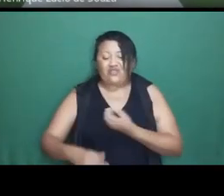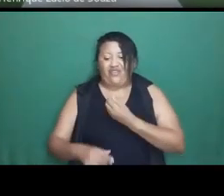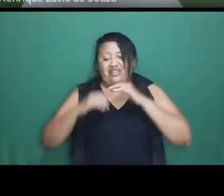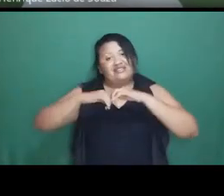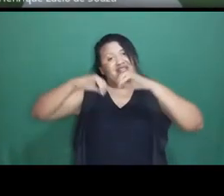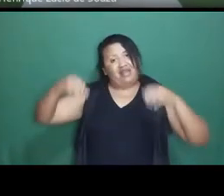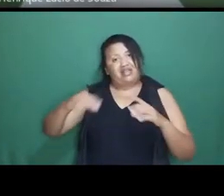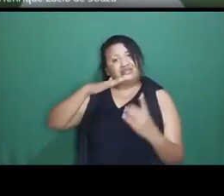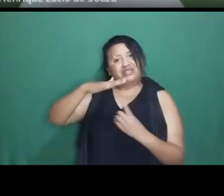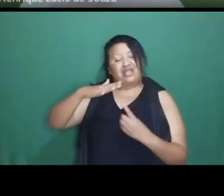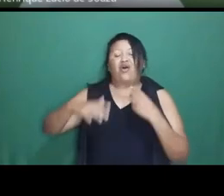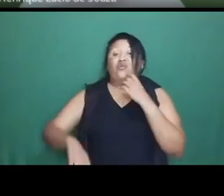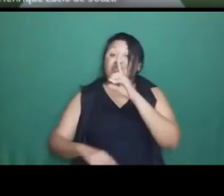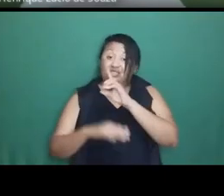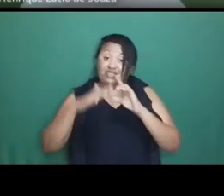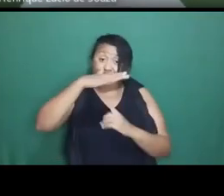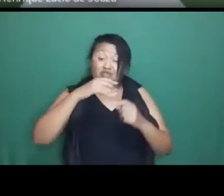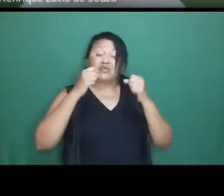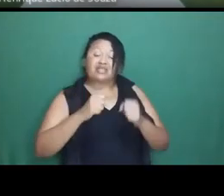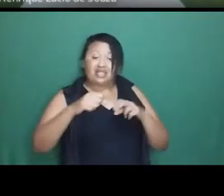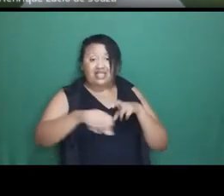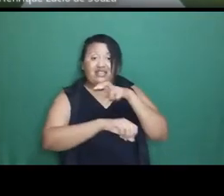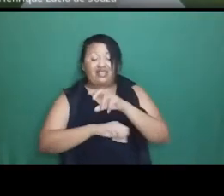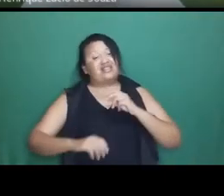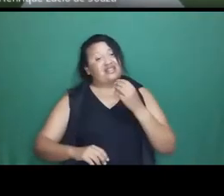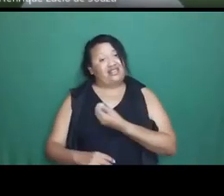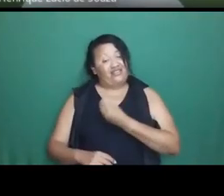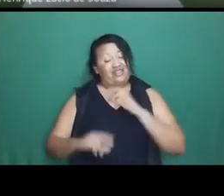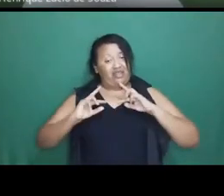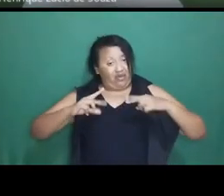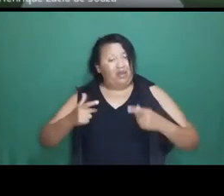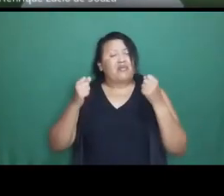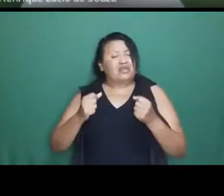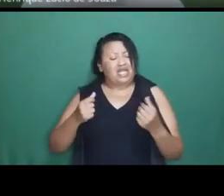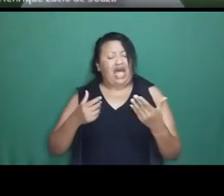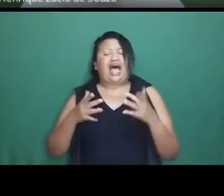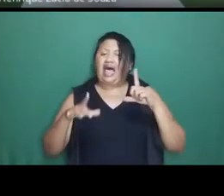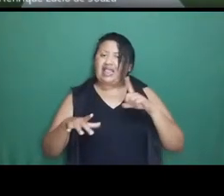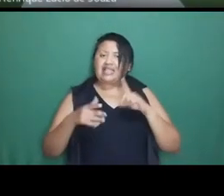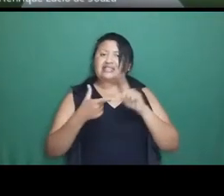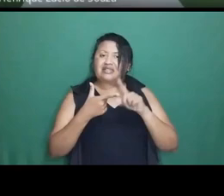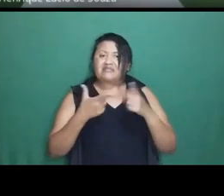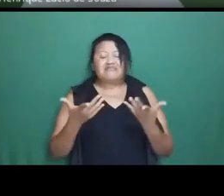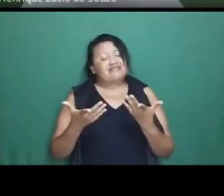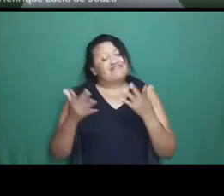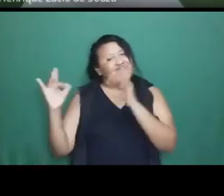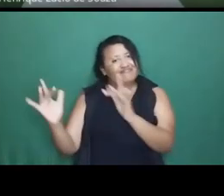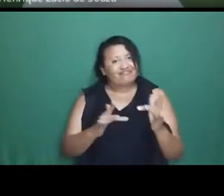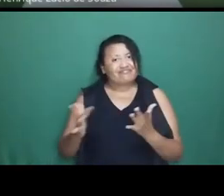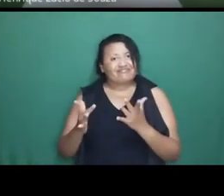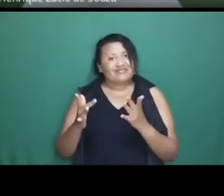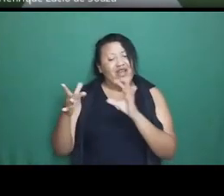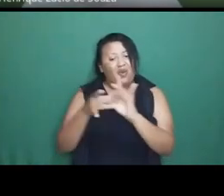Deuses os deuses poderiam interferir na vida humana poderia até se relacionar com os humanos